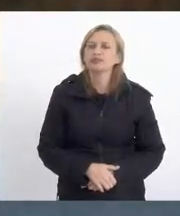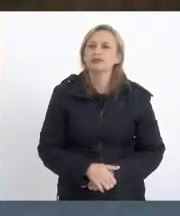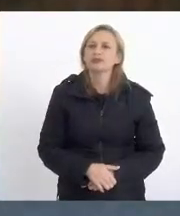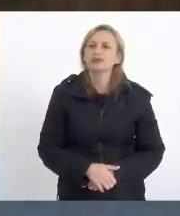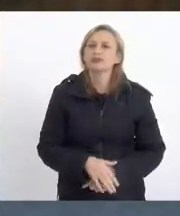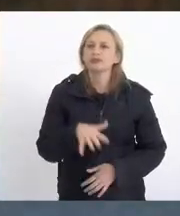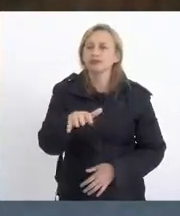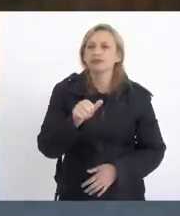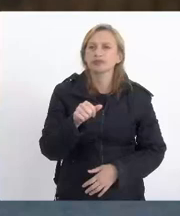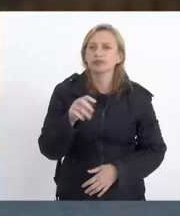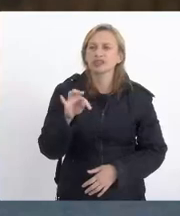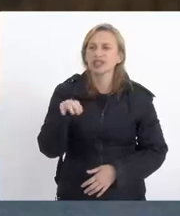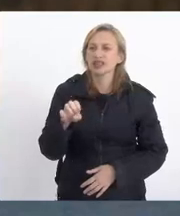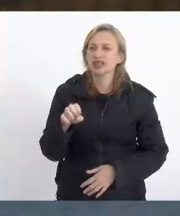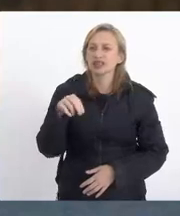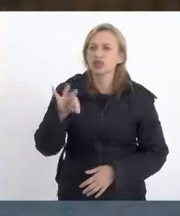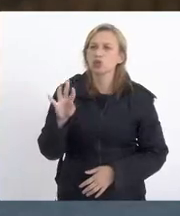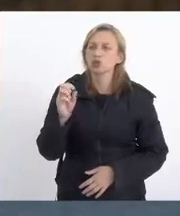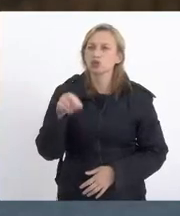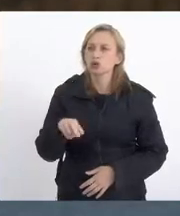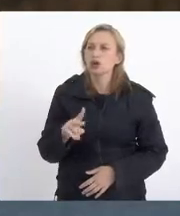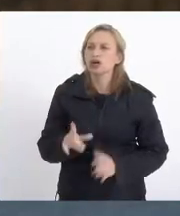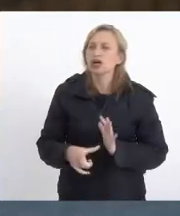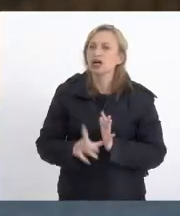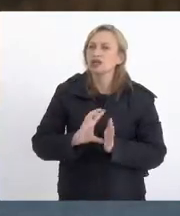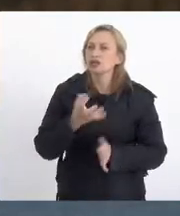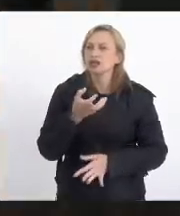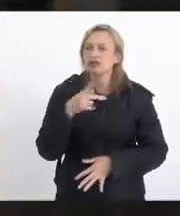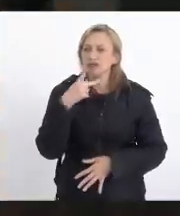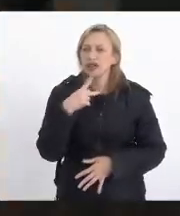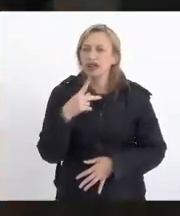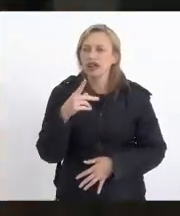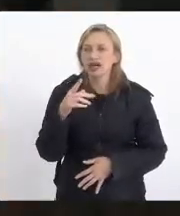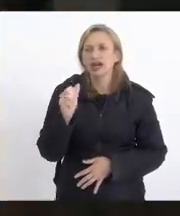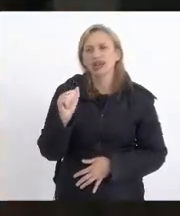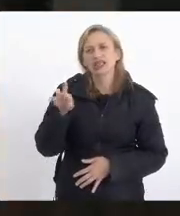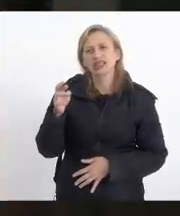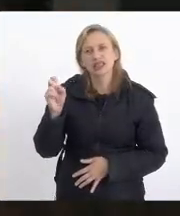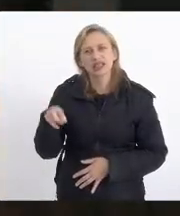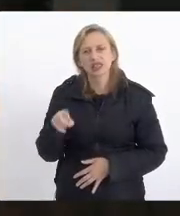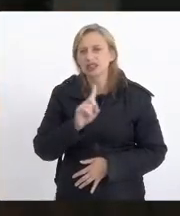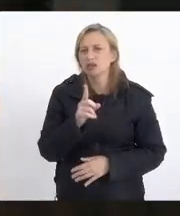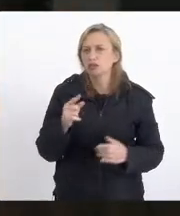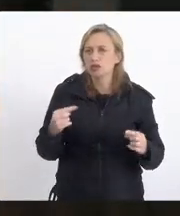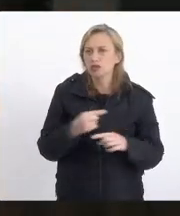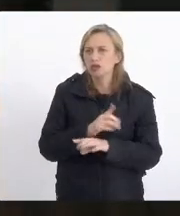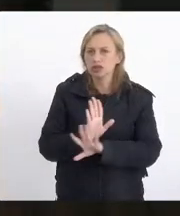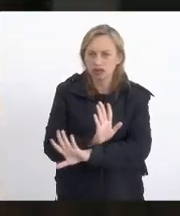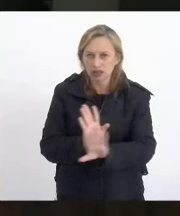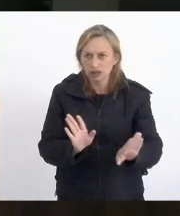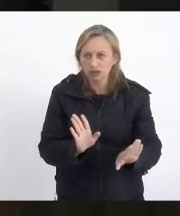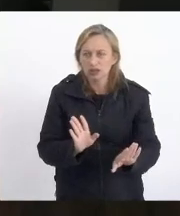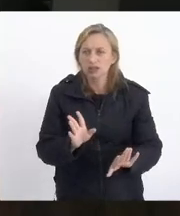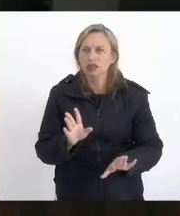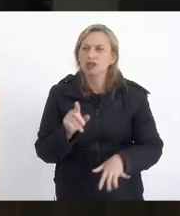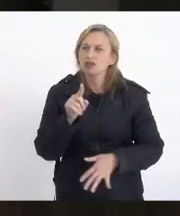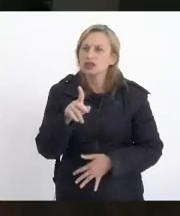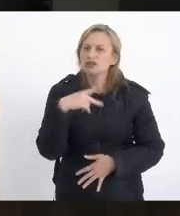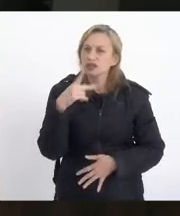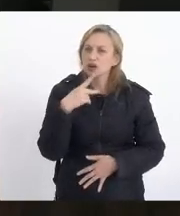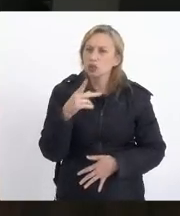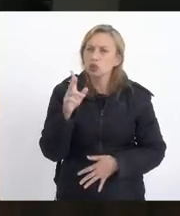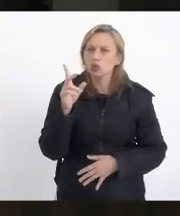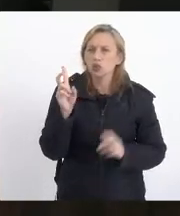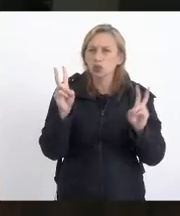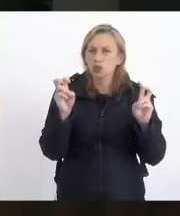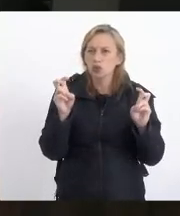Vou chamar o tenente Newton. Eu antes quero dizer o seguinte, André, tem uma, não é de discordância, é apontamento jurídico. Você falou sobre a questão